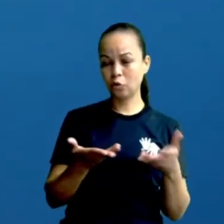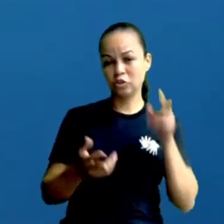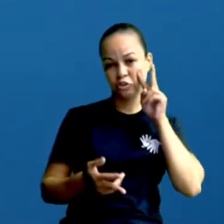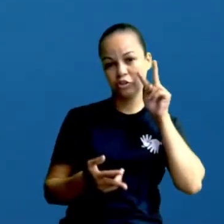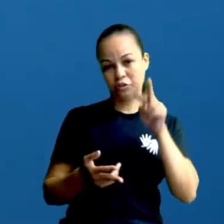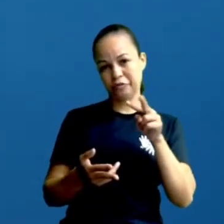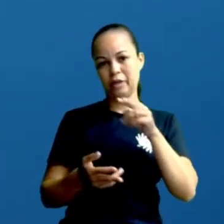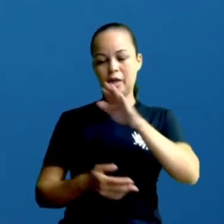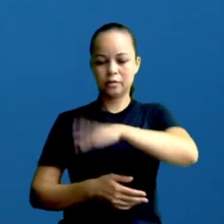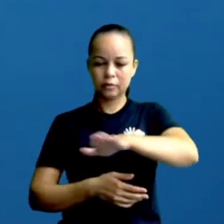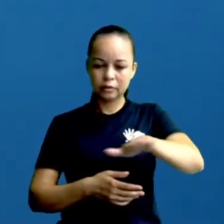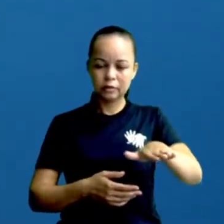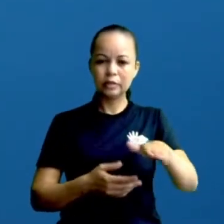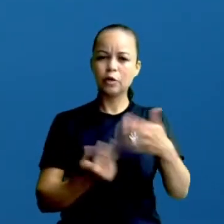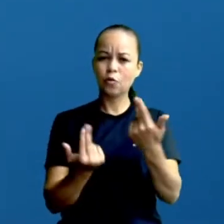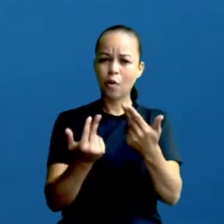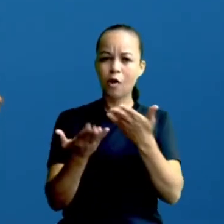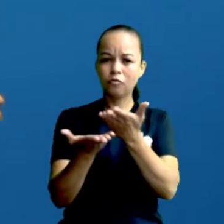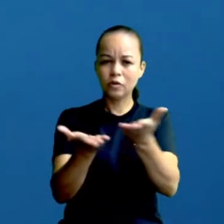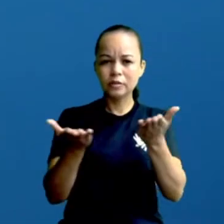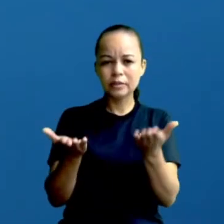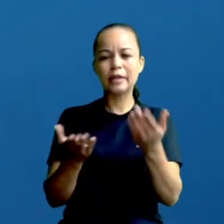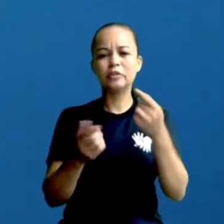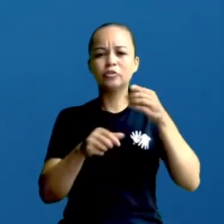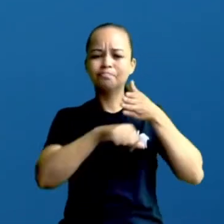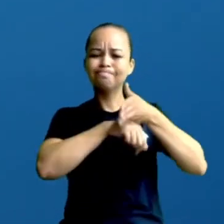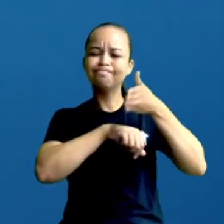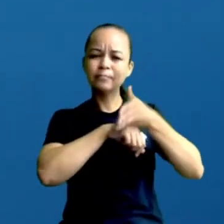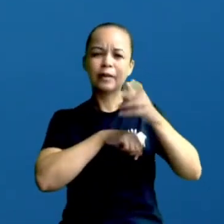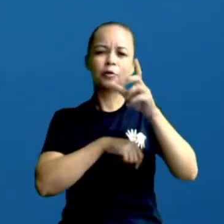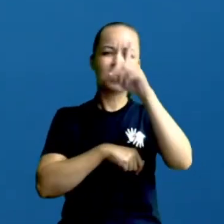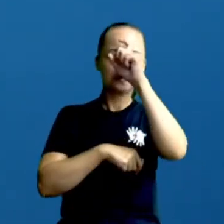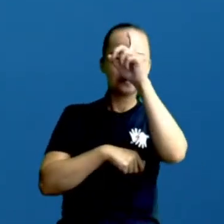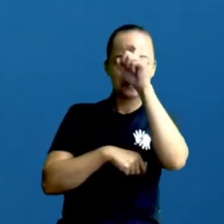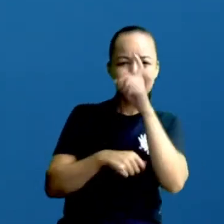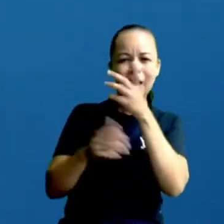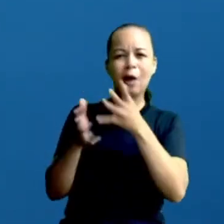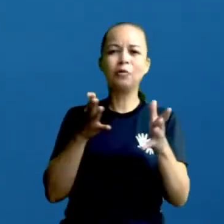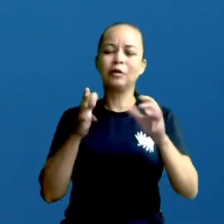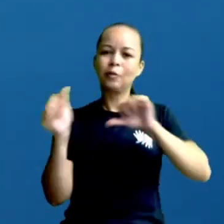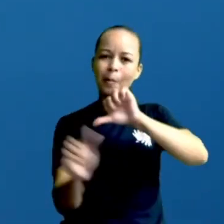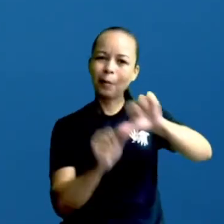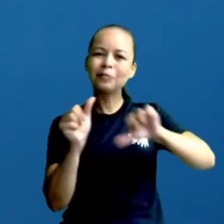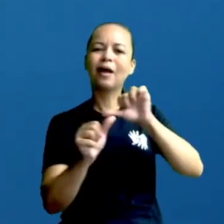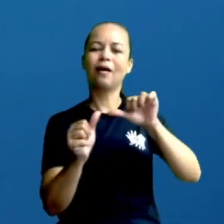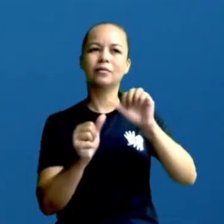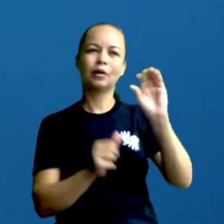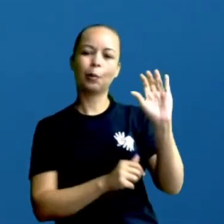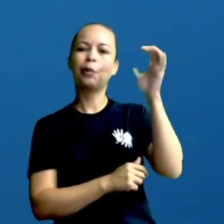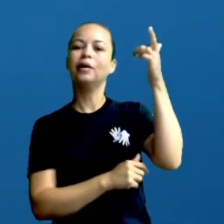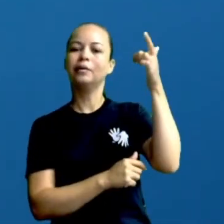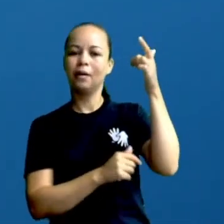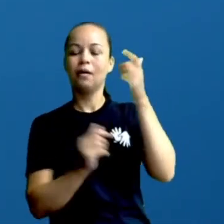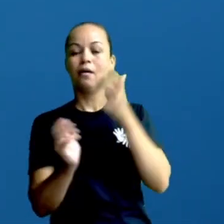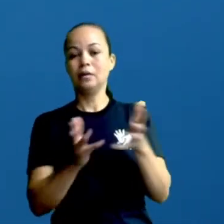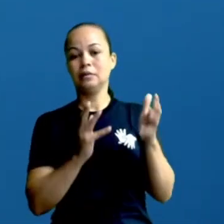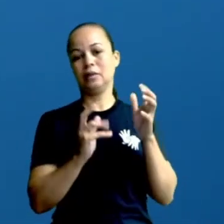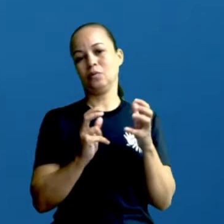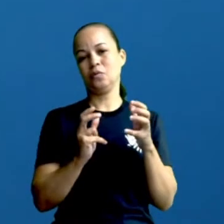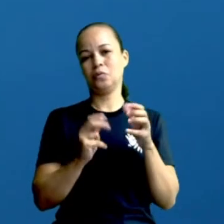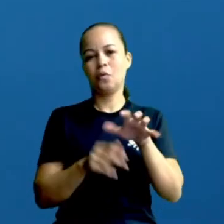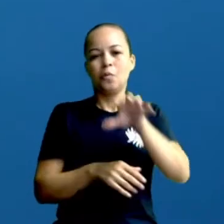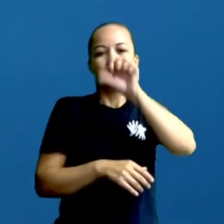pequenos aí como vocês em alguns hospitais, principalmente nessas mudanças climáticas, com problema respiratório,